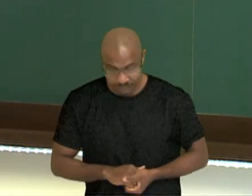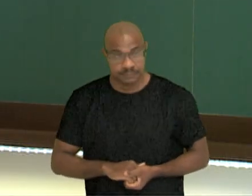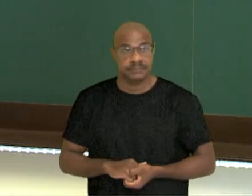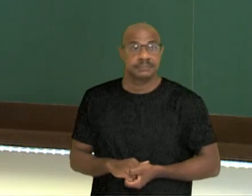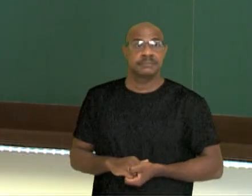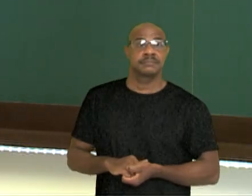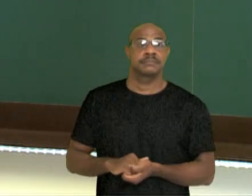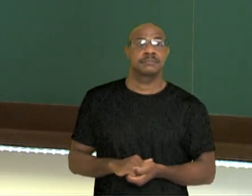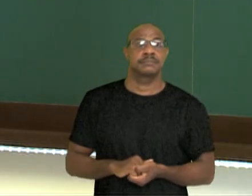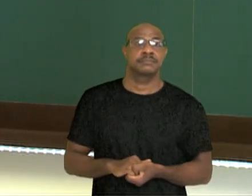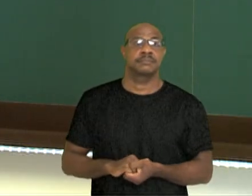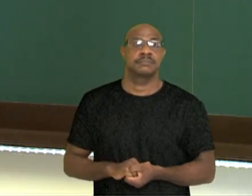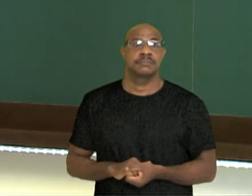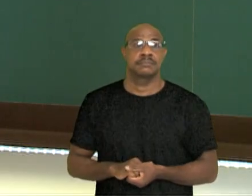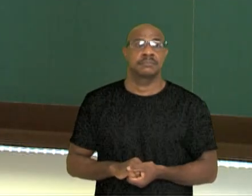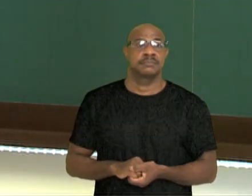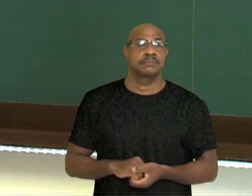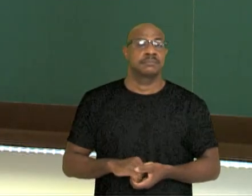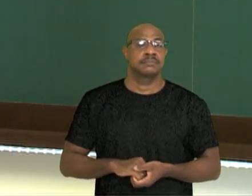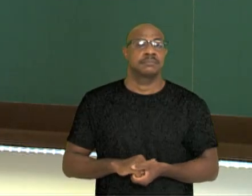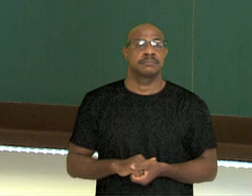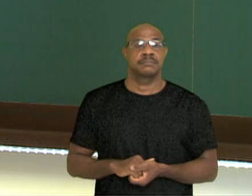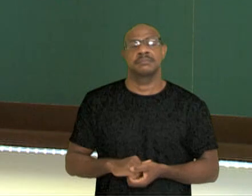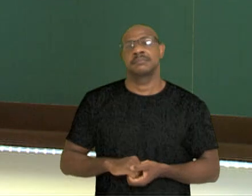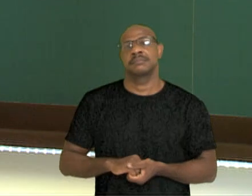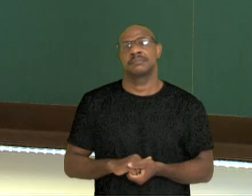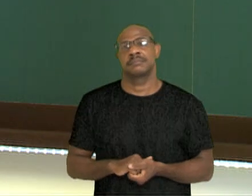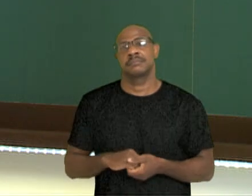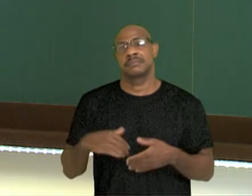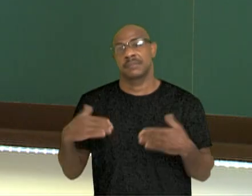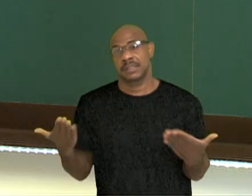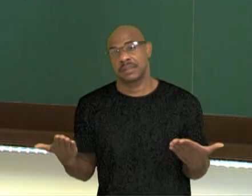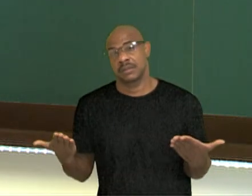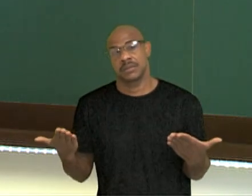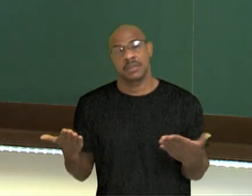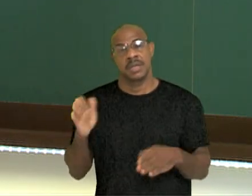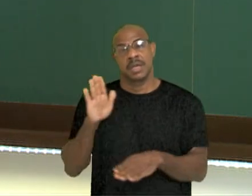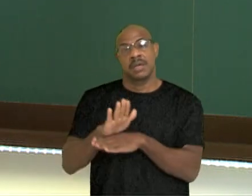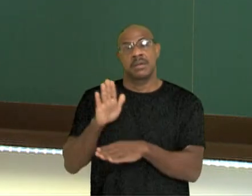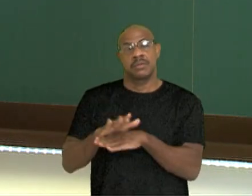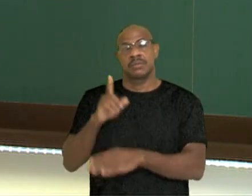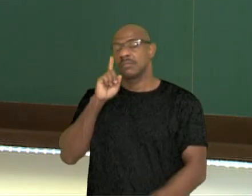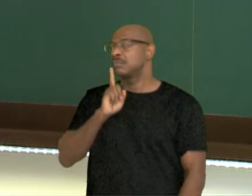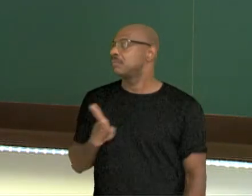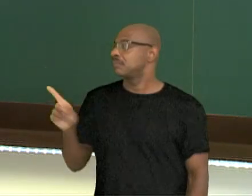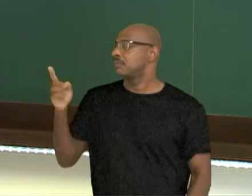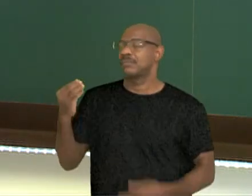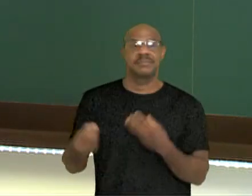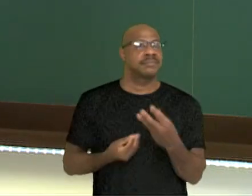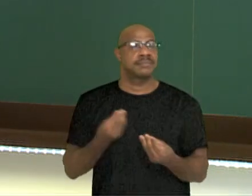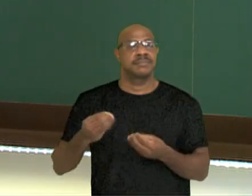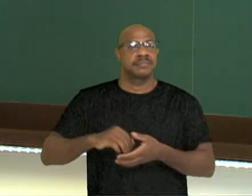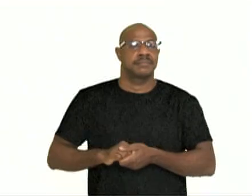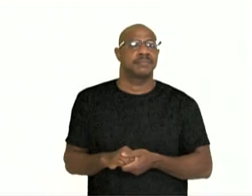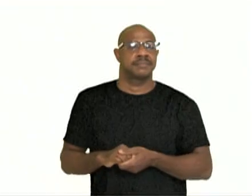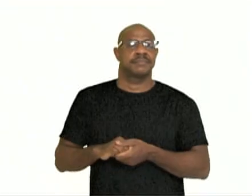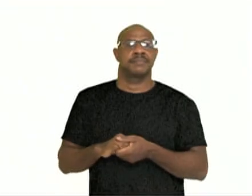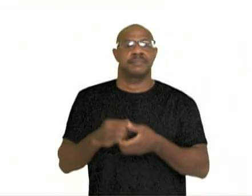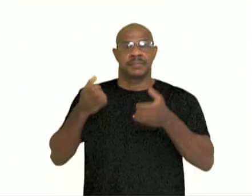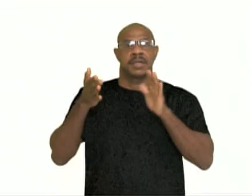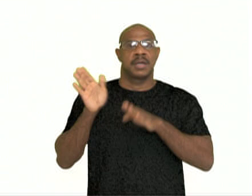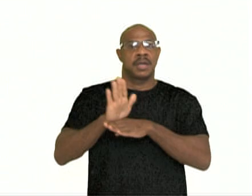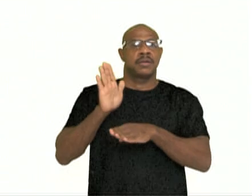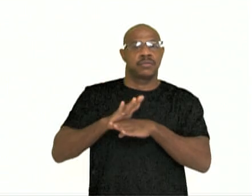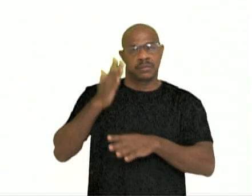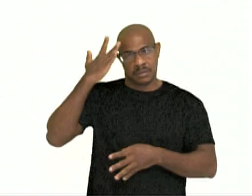Aqui nós temos um exemplo de algo que a trigonometria ajuda muito, que é na determinação de grandes medições. Aqui